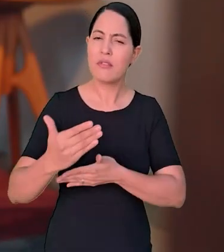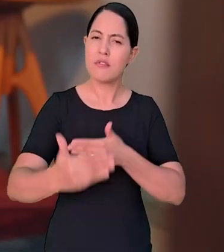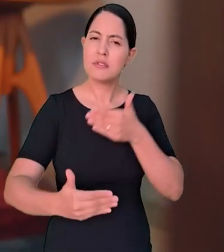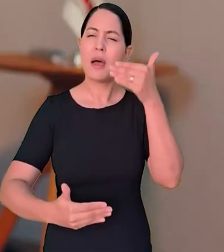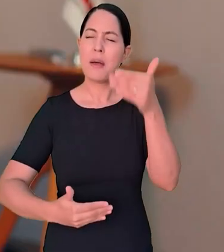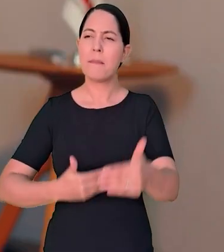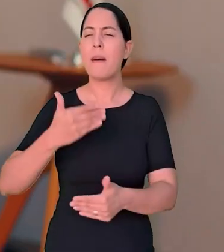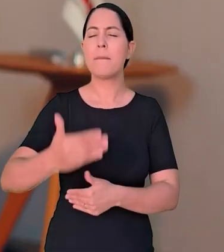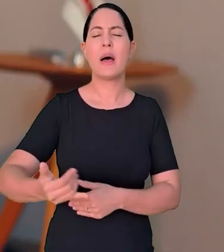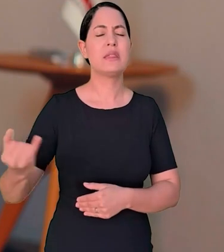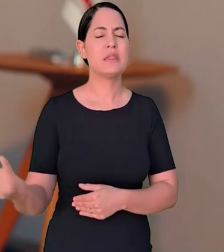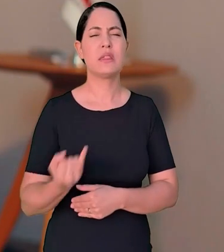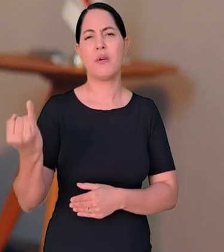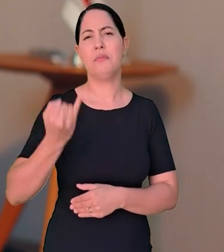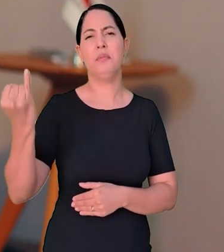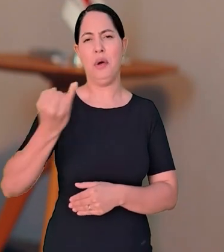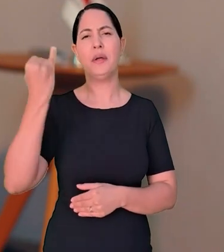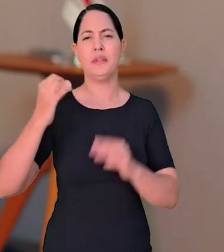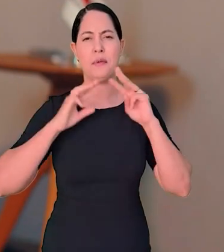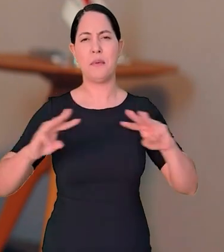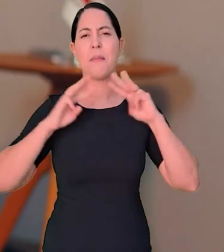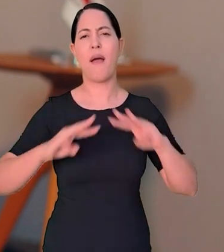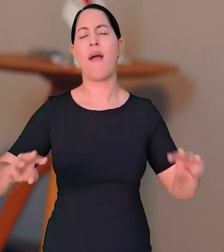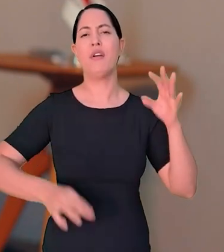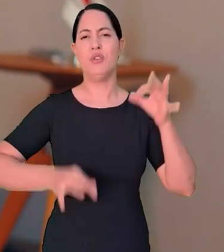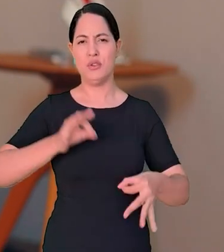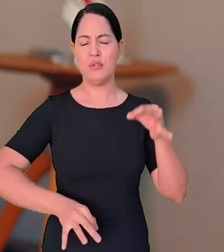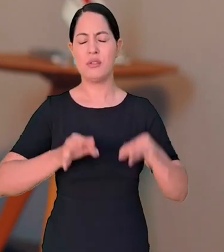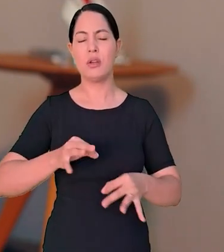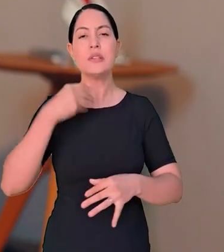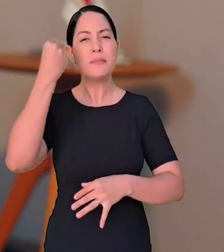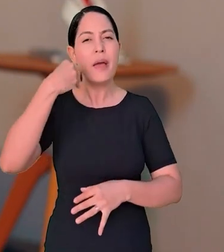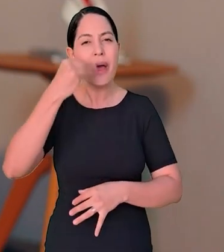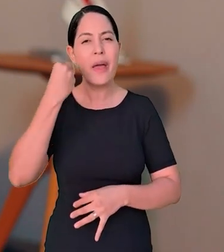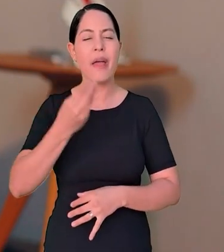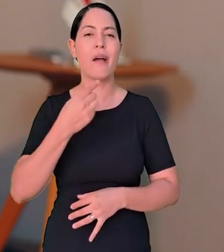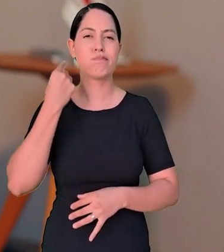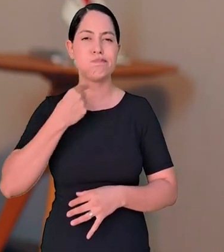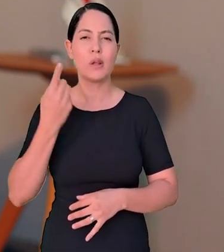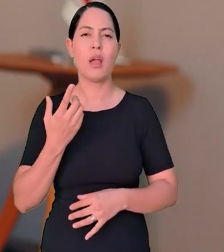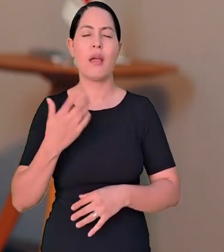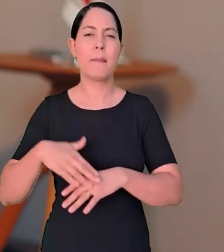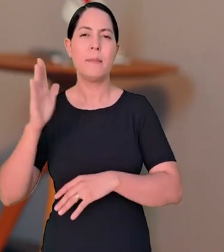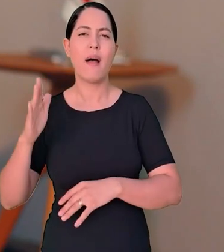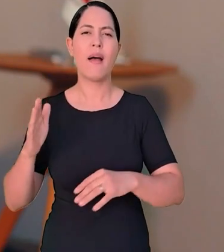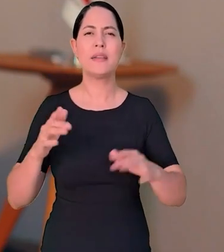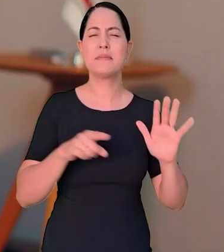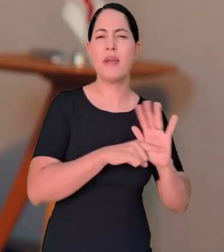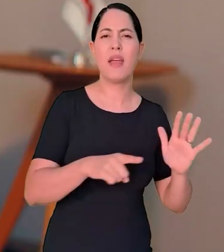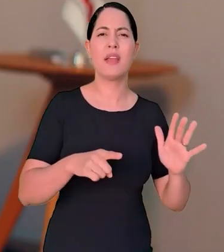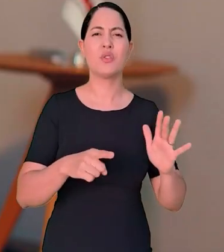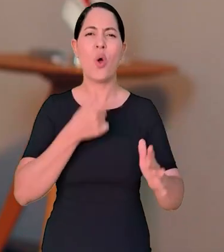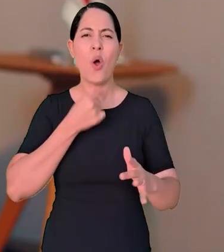marketing jurídico são imprescindíveis e todos nós, advogados mais experientes, menos experientes, homens, mulheres, brancos,